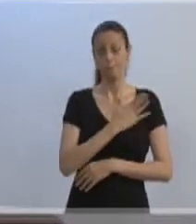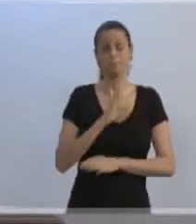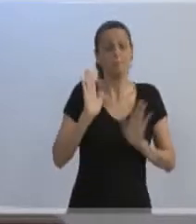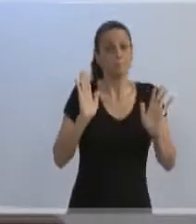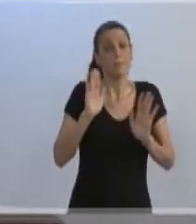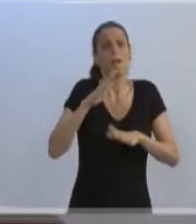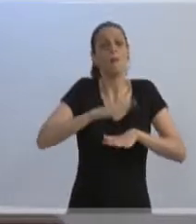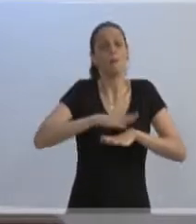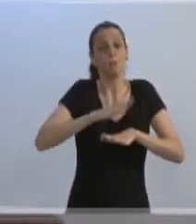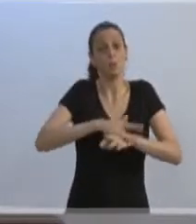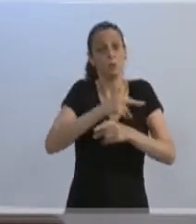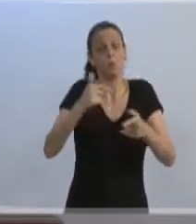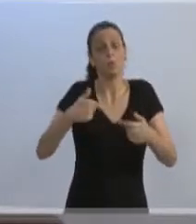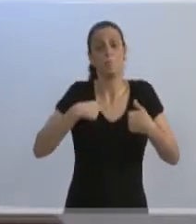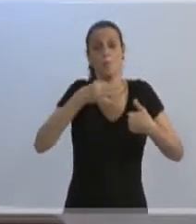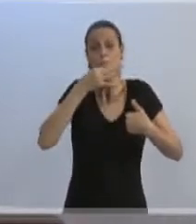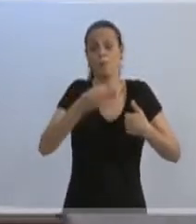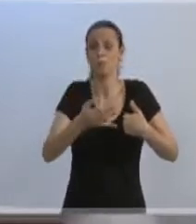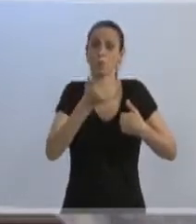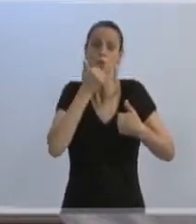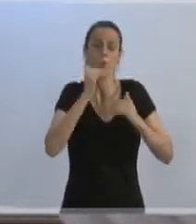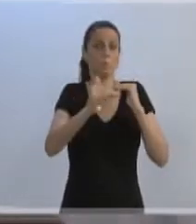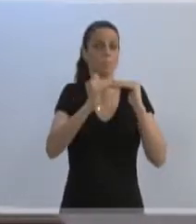são ilegais